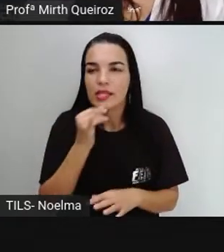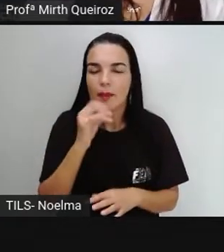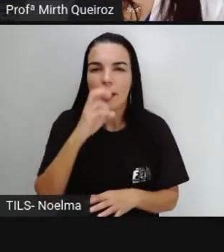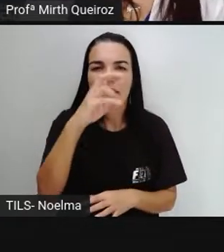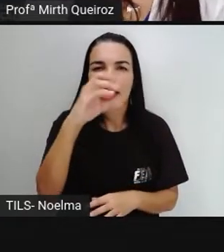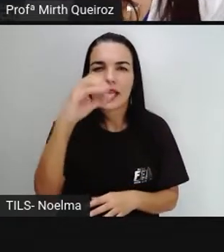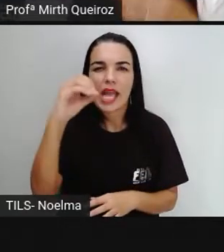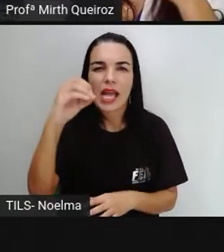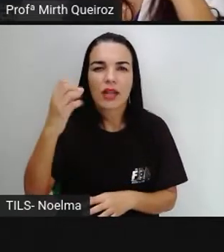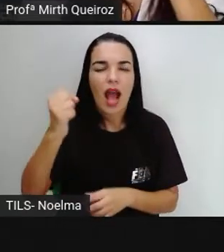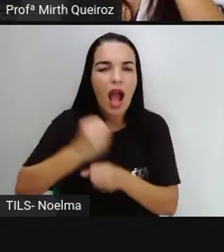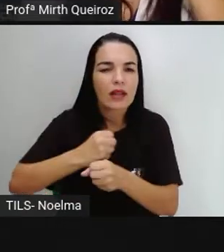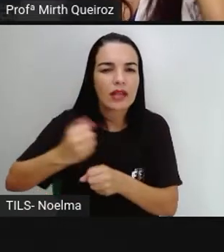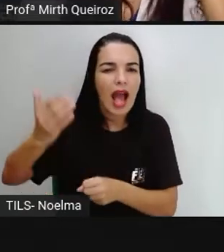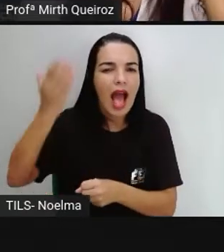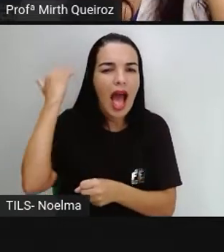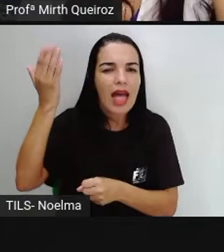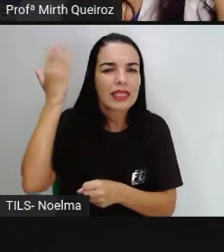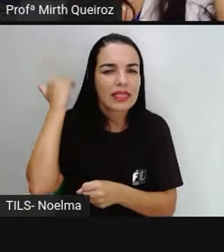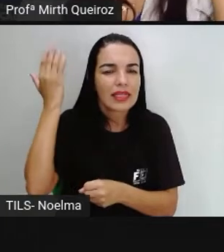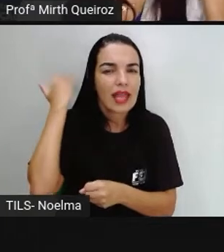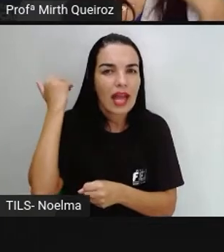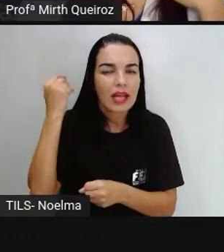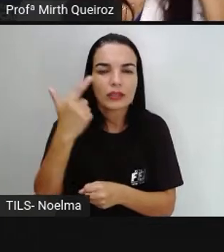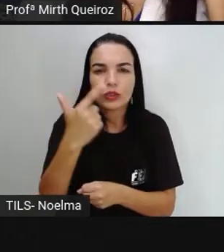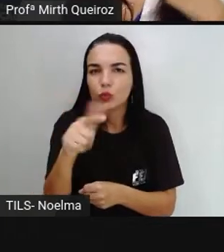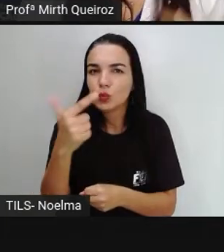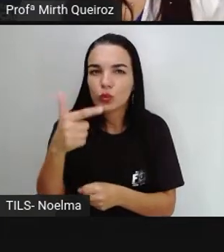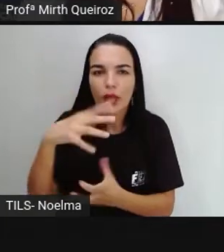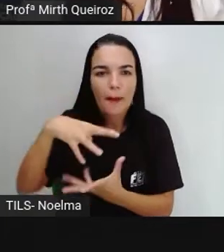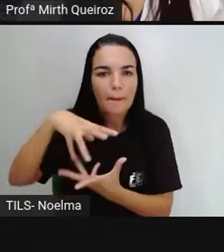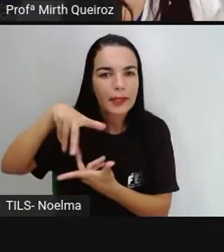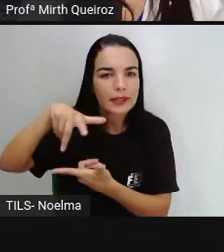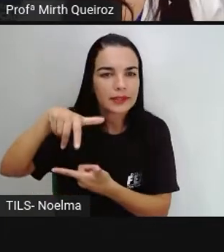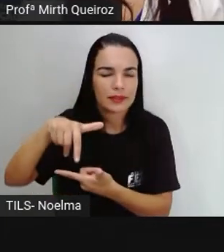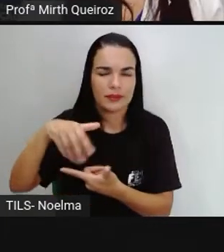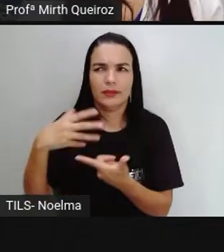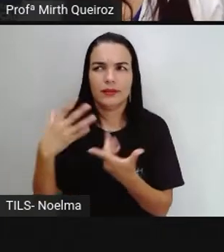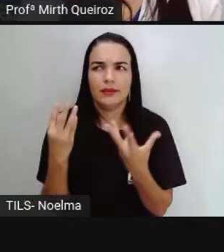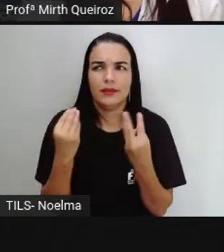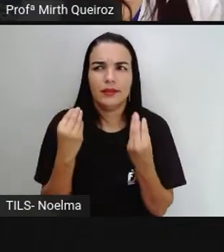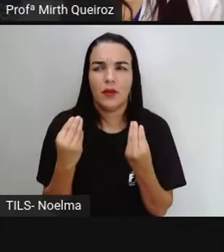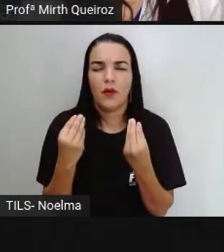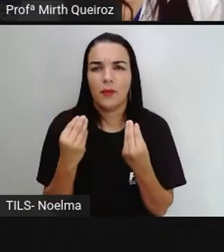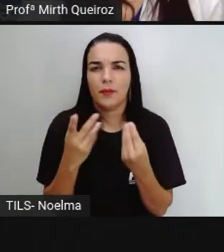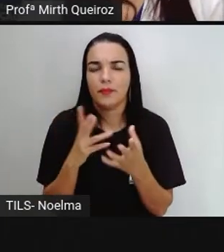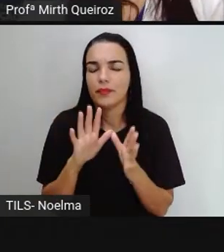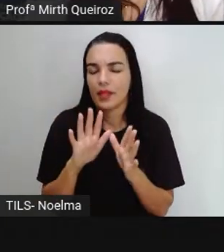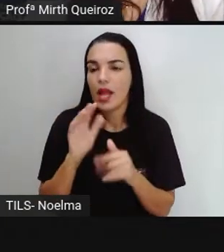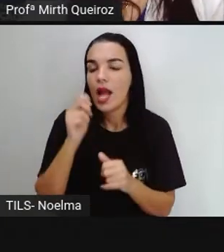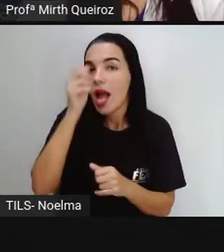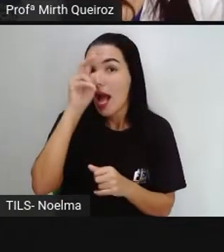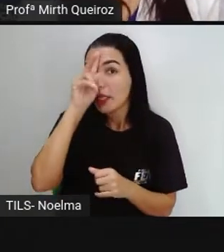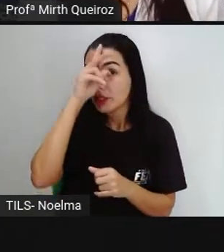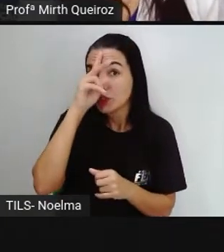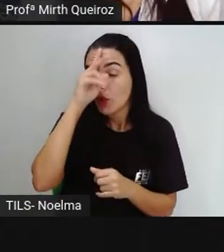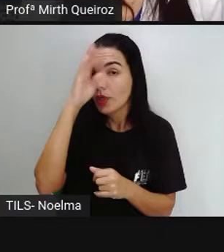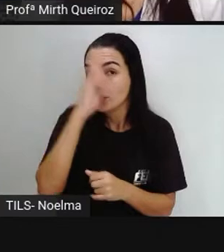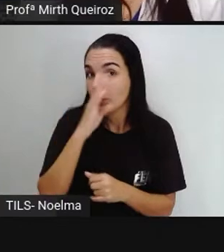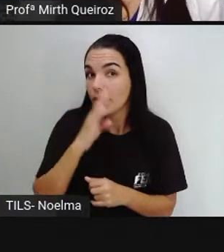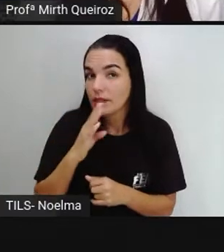existia um planeta. É tanto que a história do Brasil ela é contada como se o